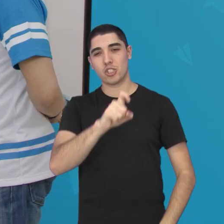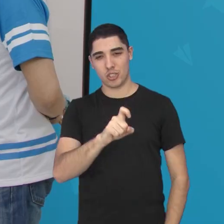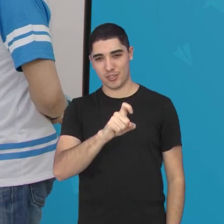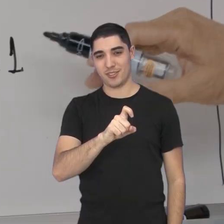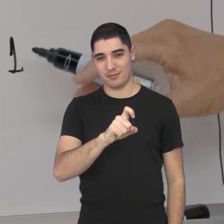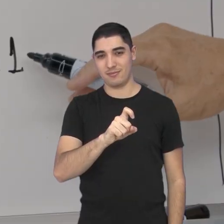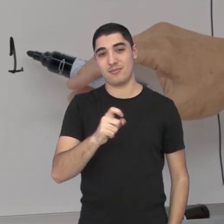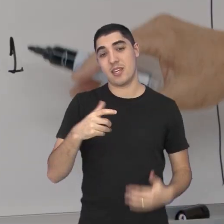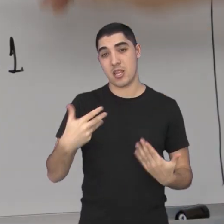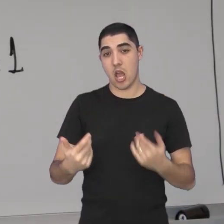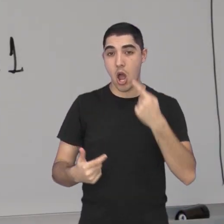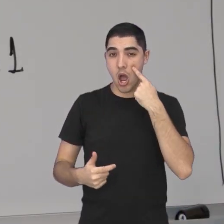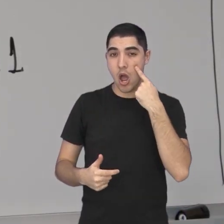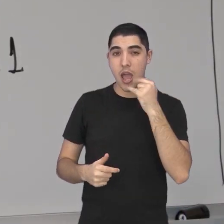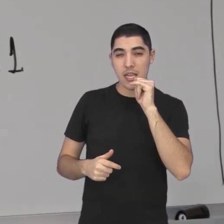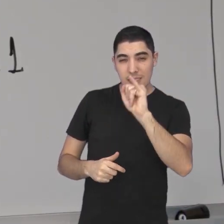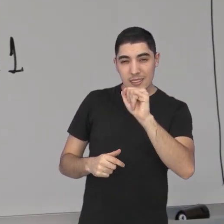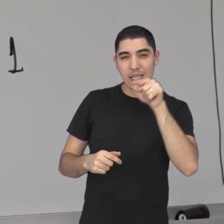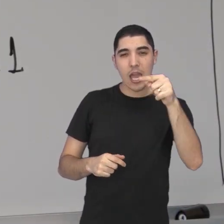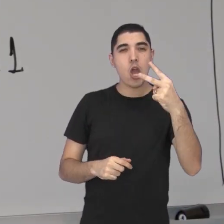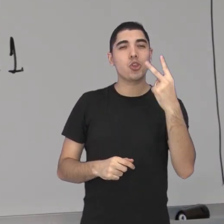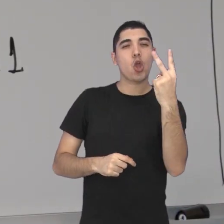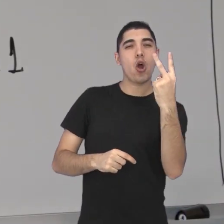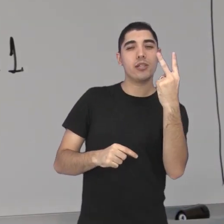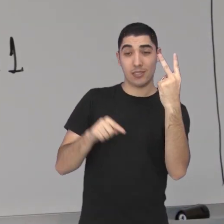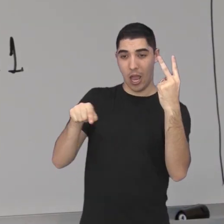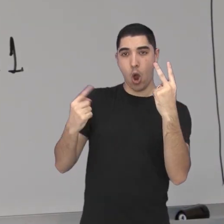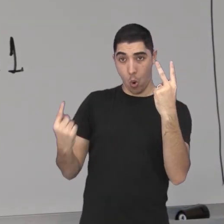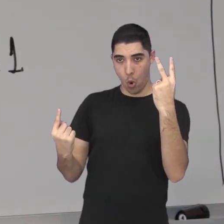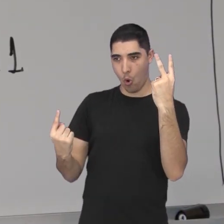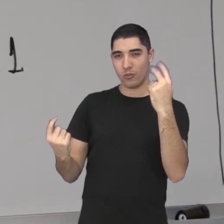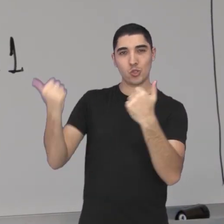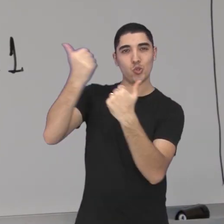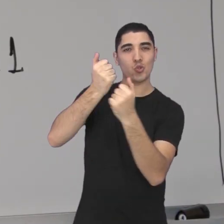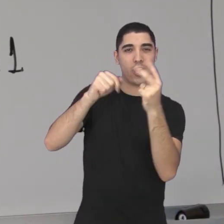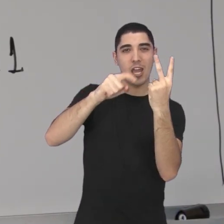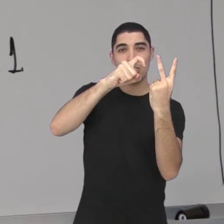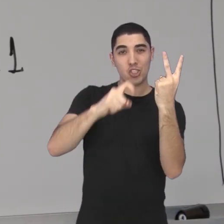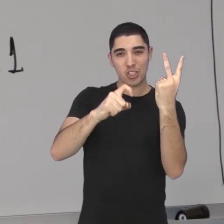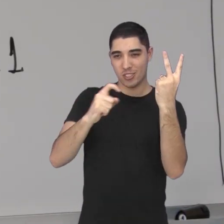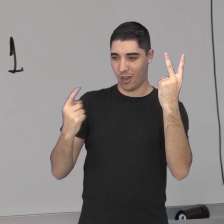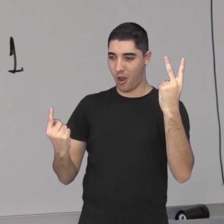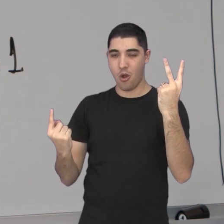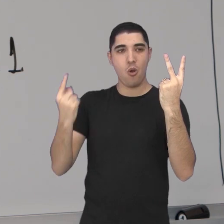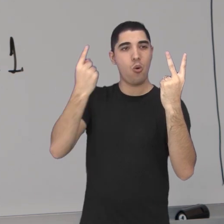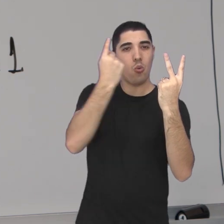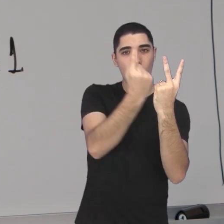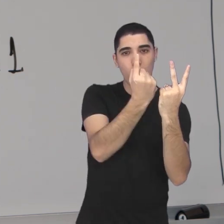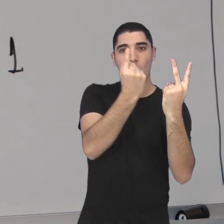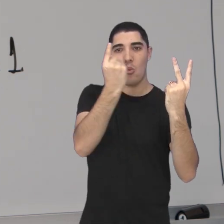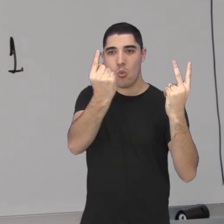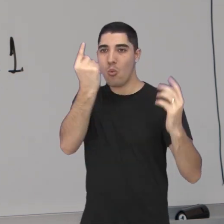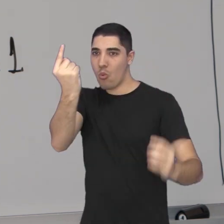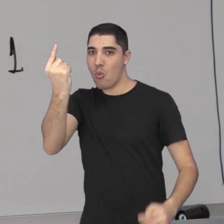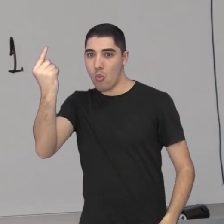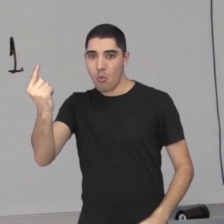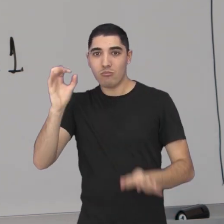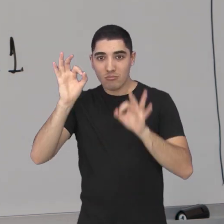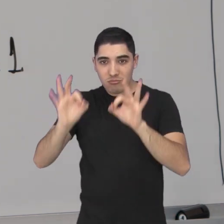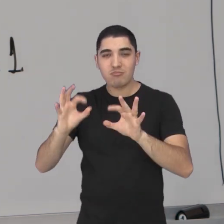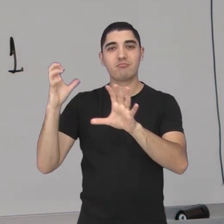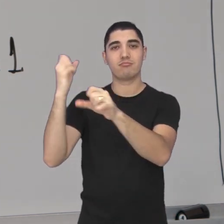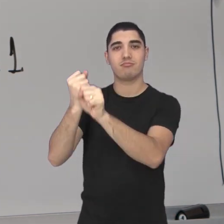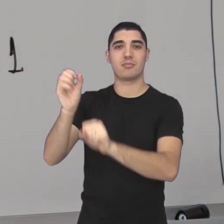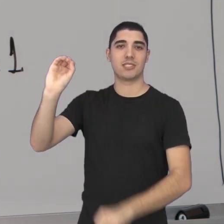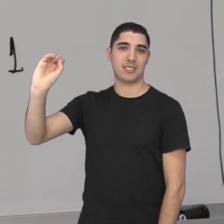Por quê? Se você substituir 1 aqui, no lugar do x, aqui, aqui, aqui, aqui, você vai ver que isso